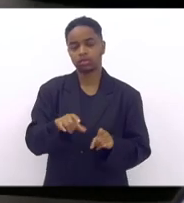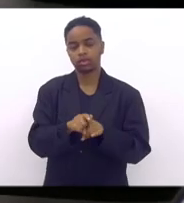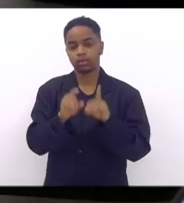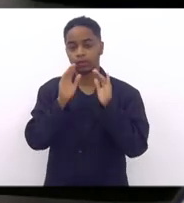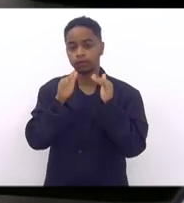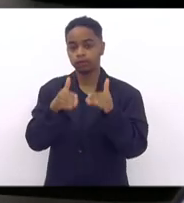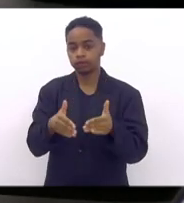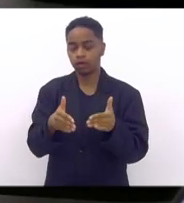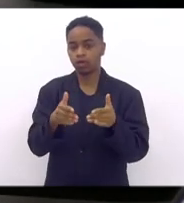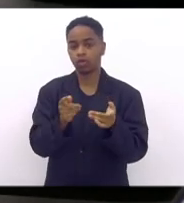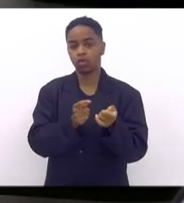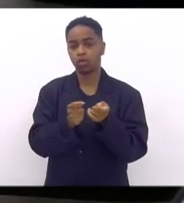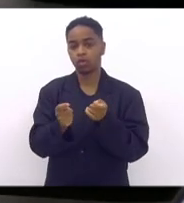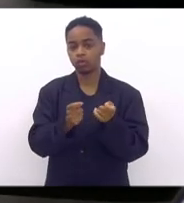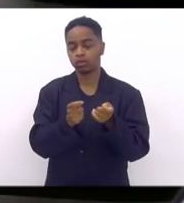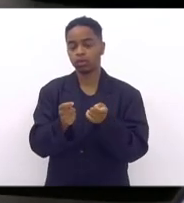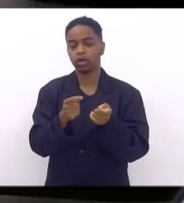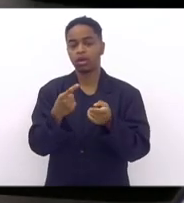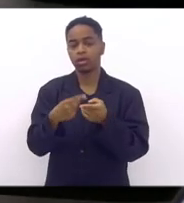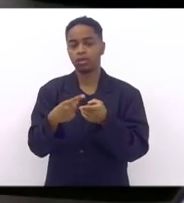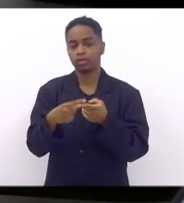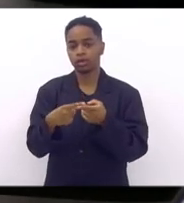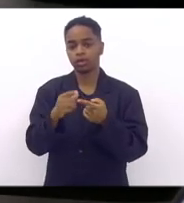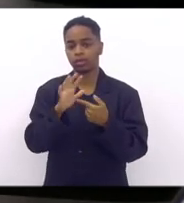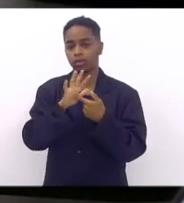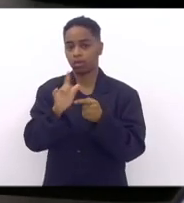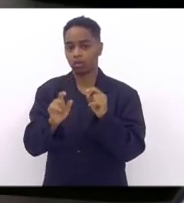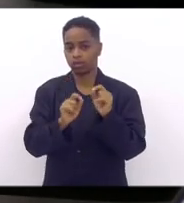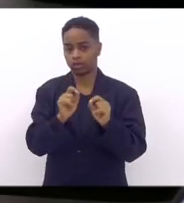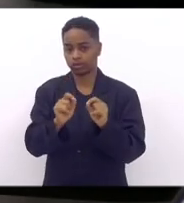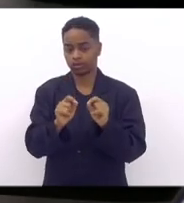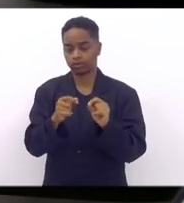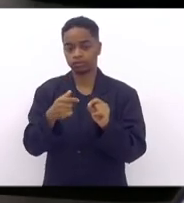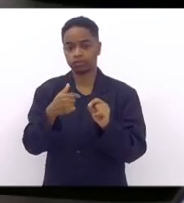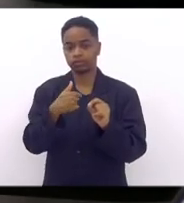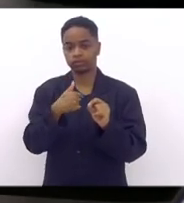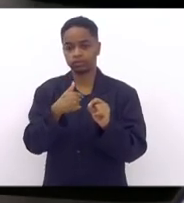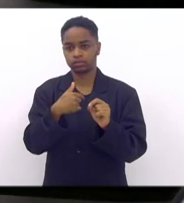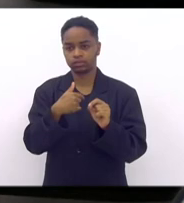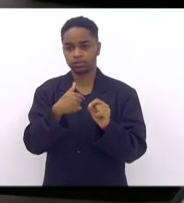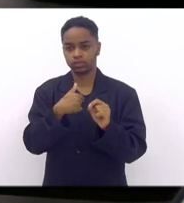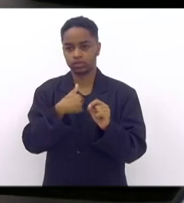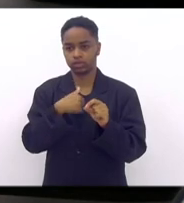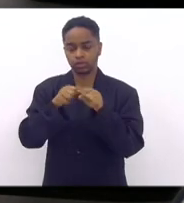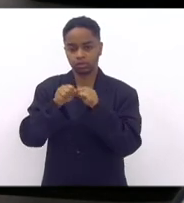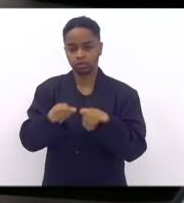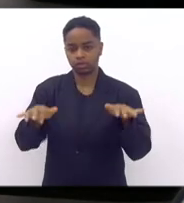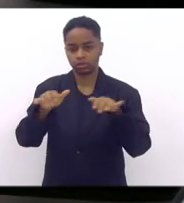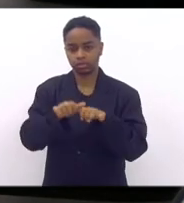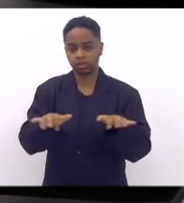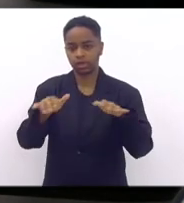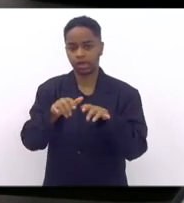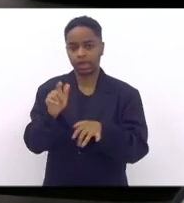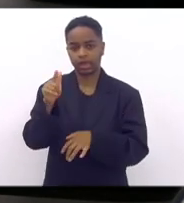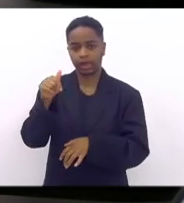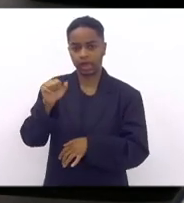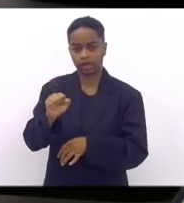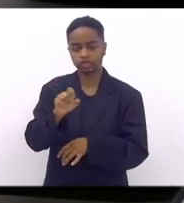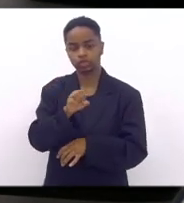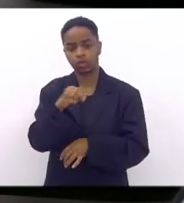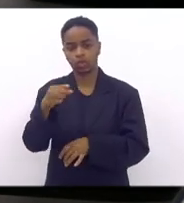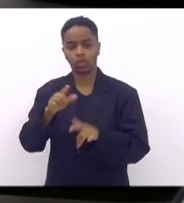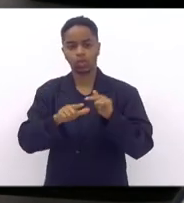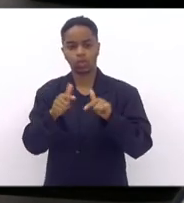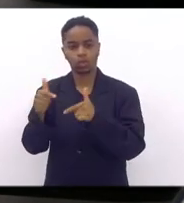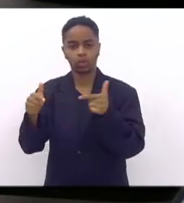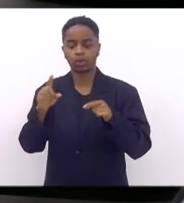Ambiental que aí o Controle Ambiental ele é dito o quê eu vou lançar um efluente hídrico eu vou lançar uma emissão gasosa Até que